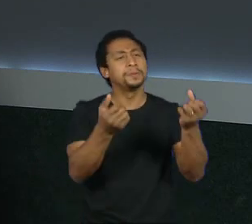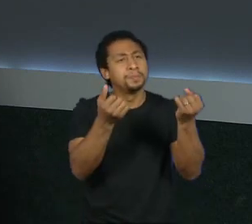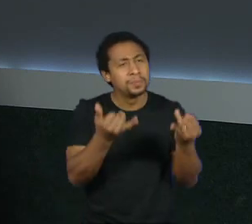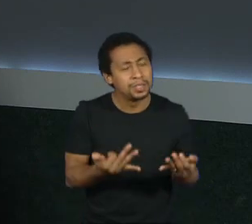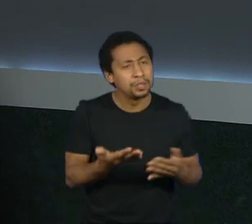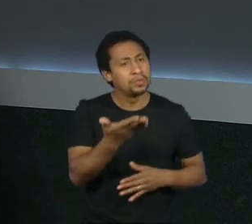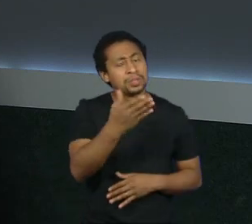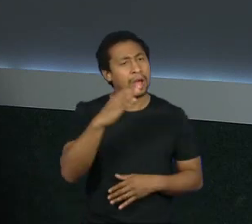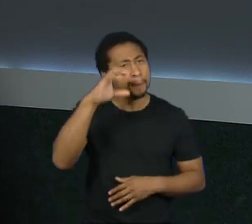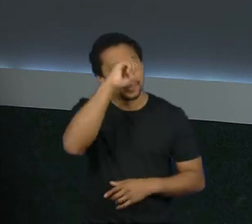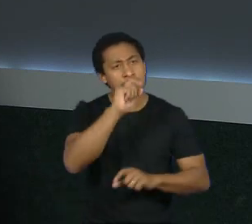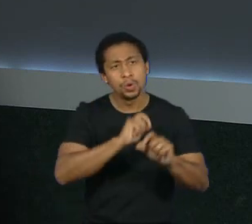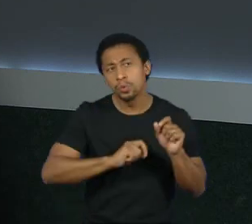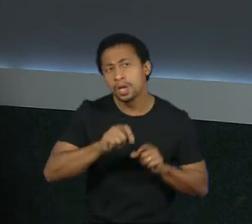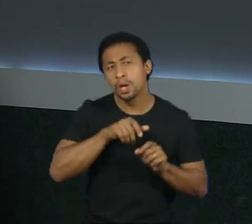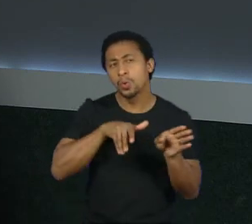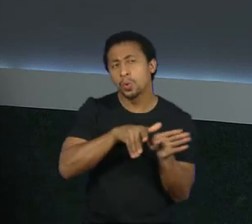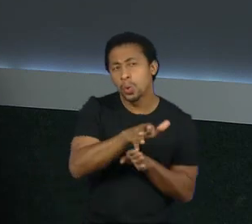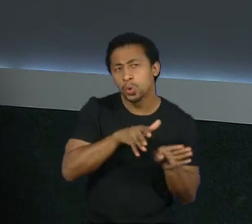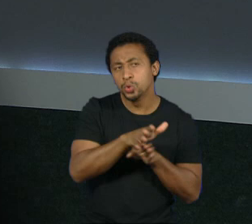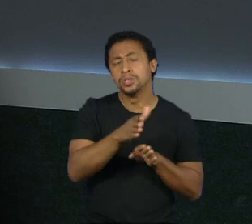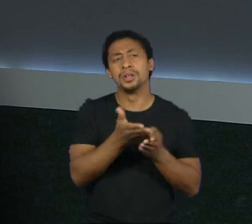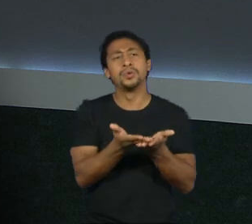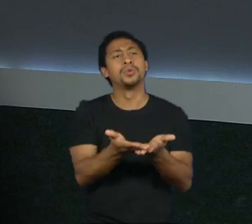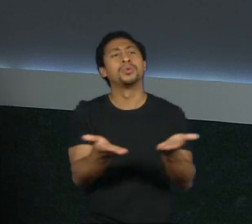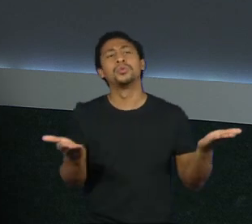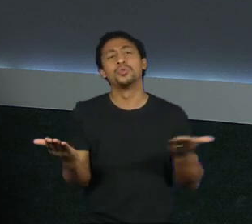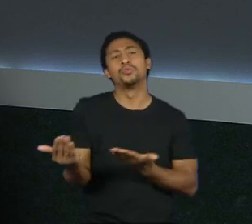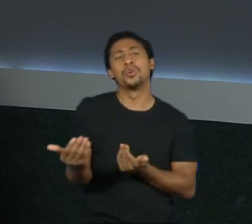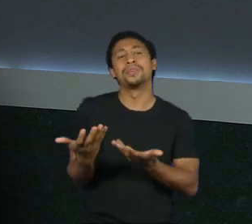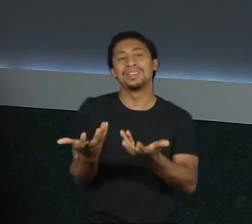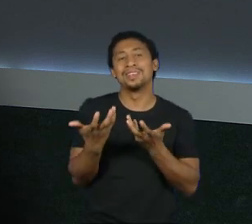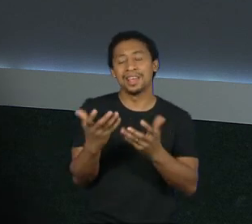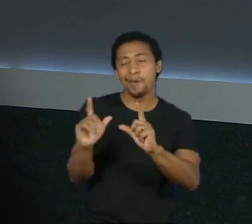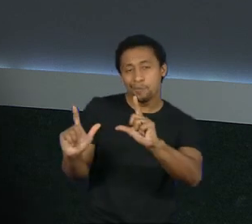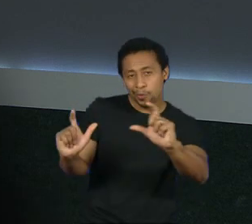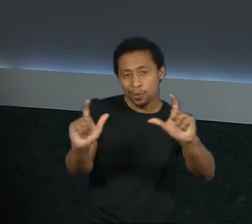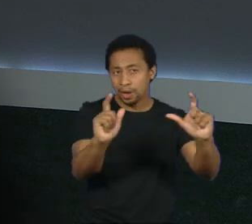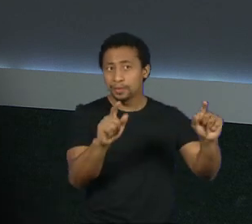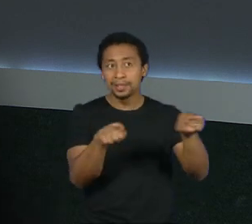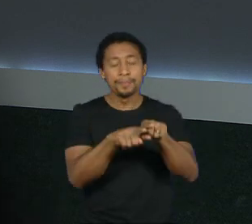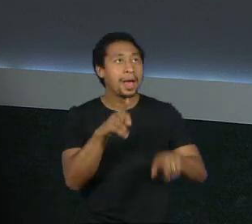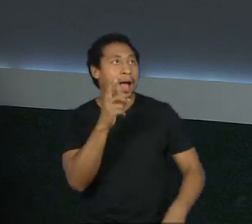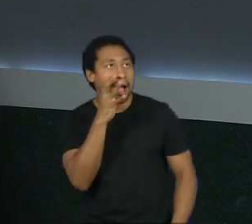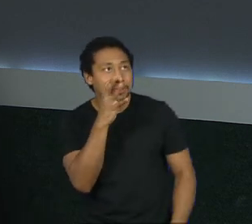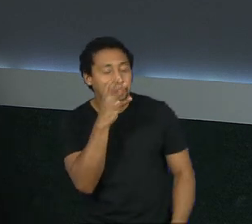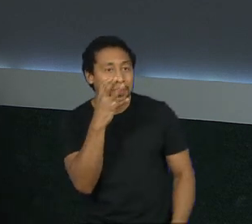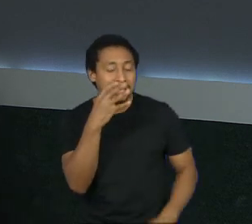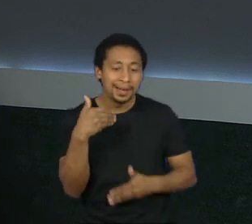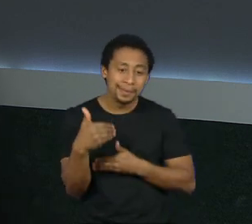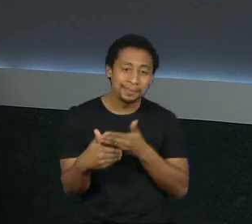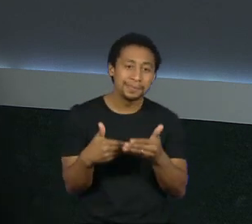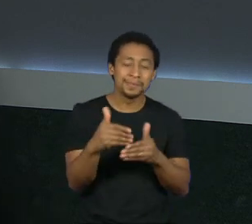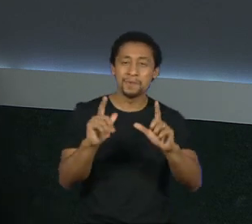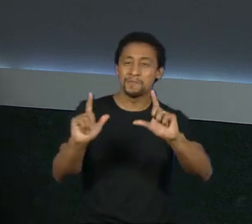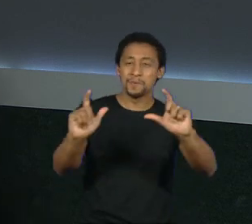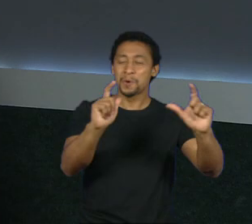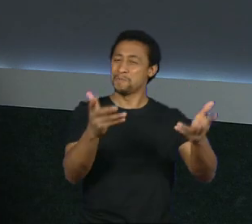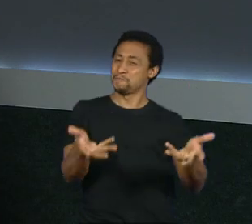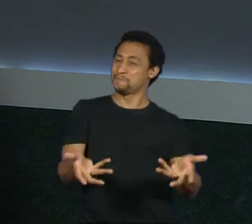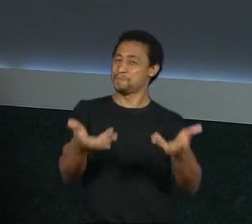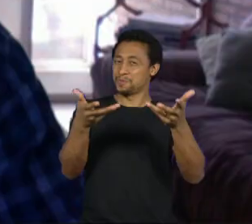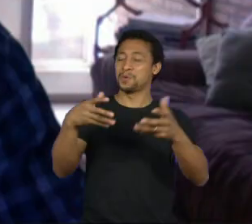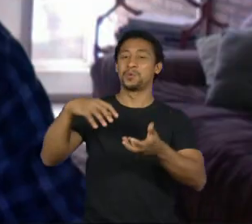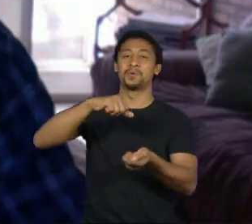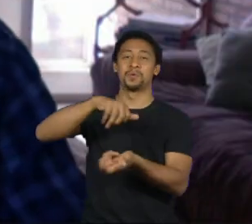seu conselho para os jovens que estão querendo fotografar e que admiram essa sua geração de grandes fotógrafos de nível